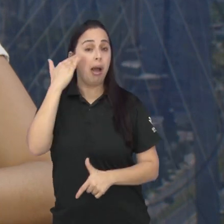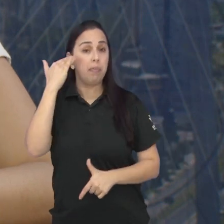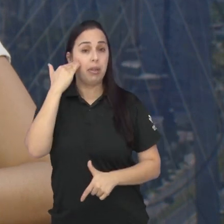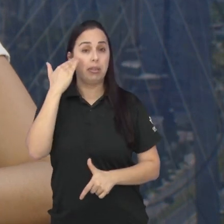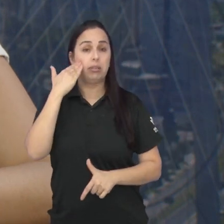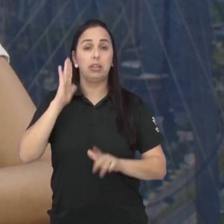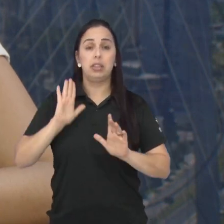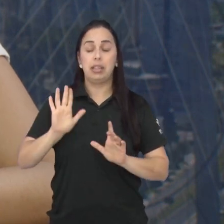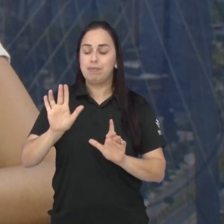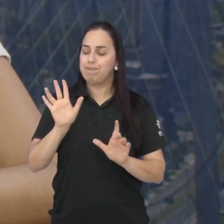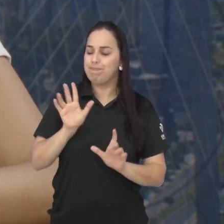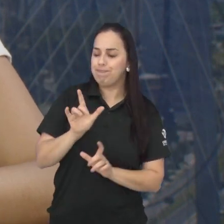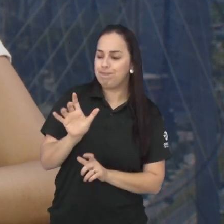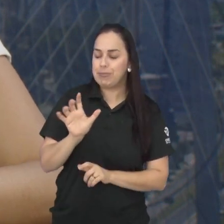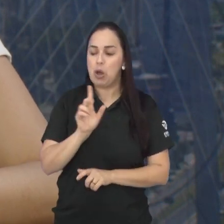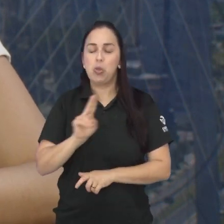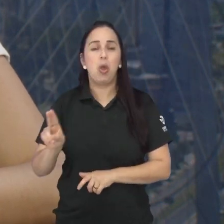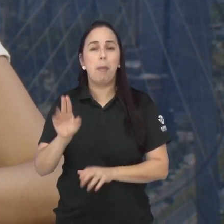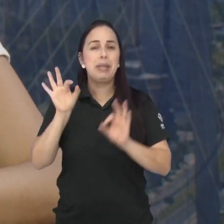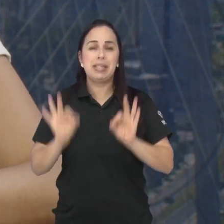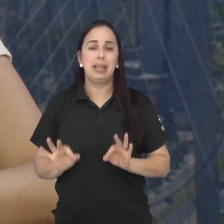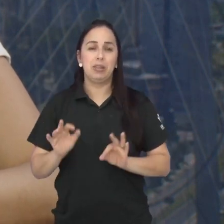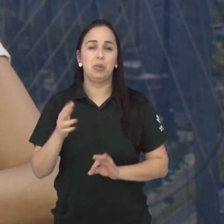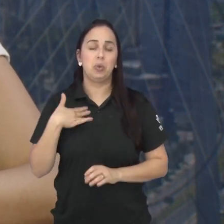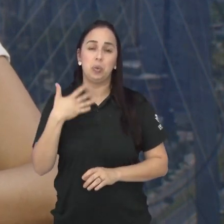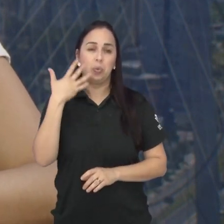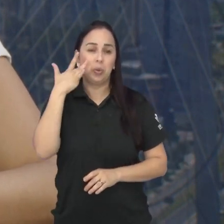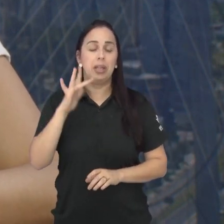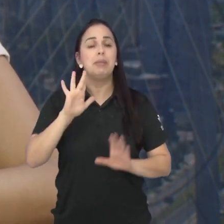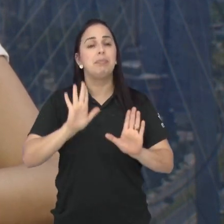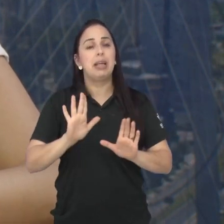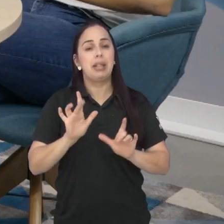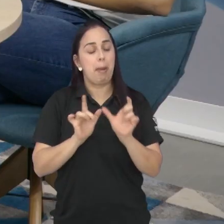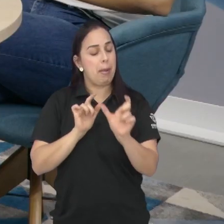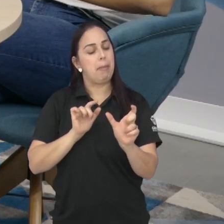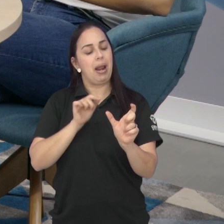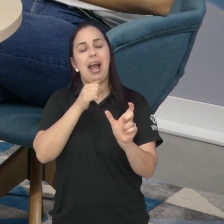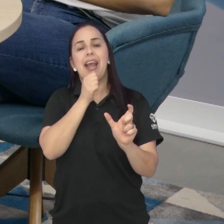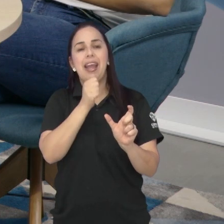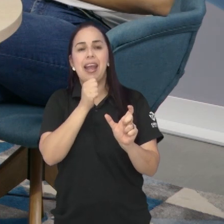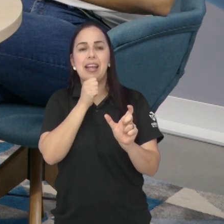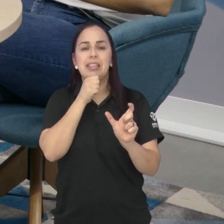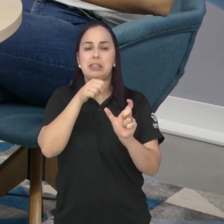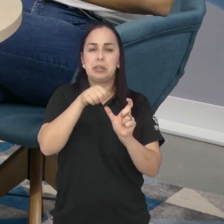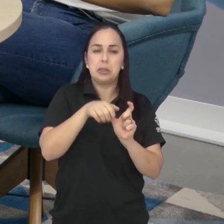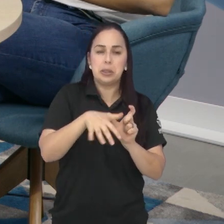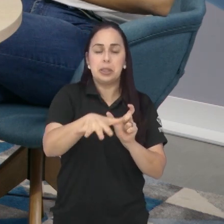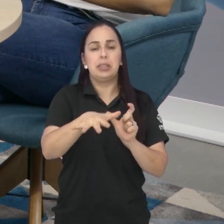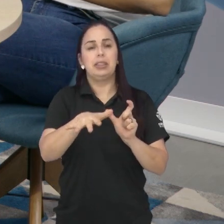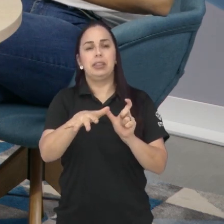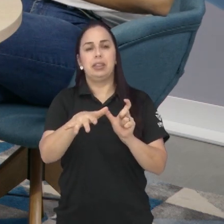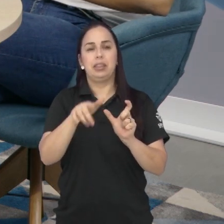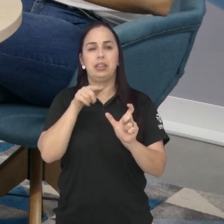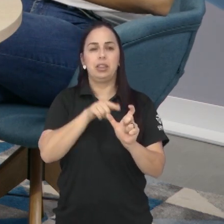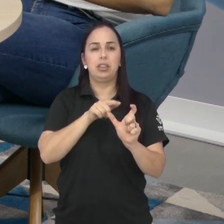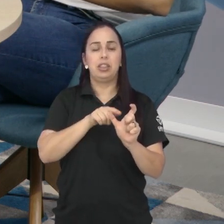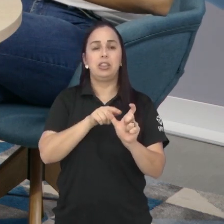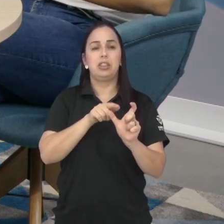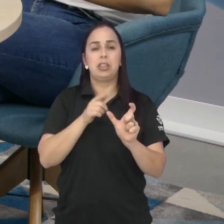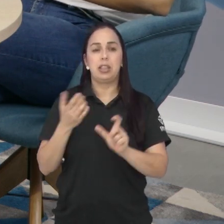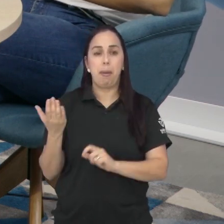eu nomeio, né? Ainda mais uma palavra que vem sendo aí, né, utilizada em